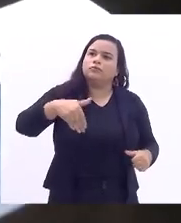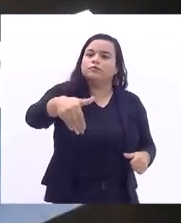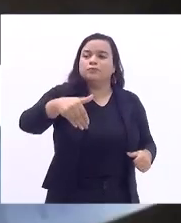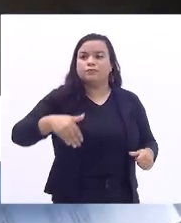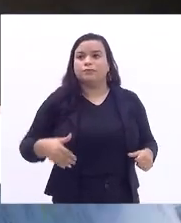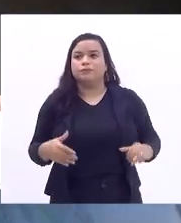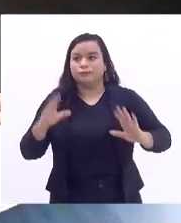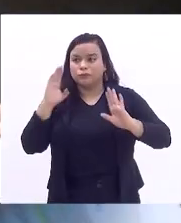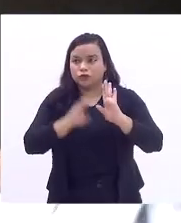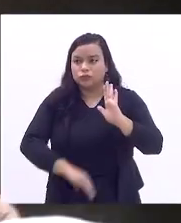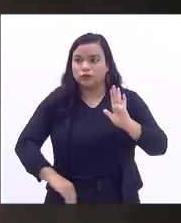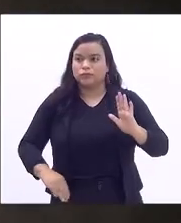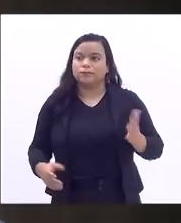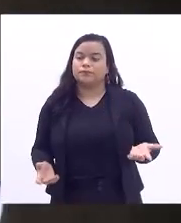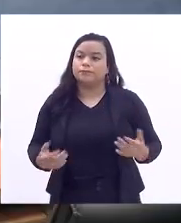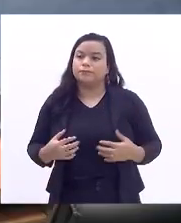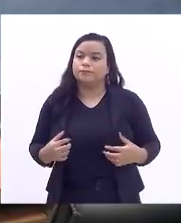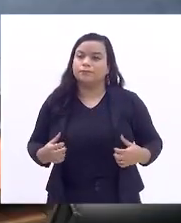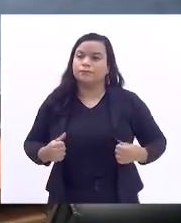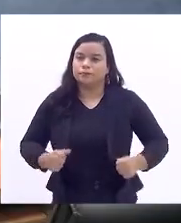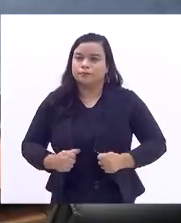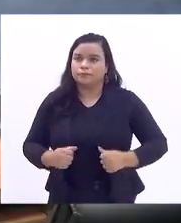21 Ok